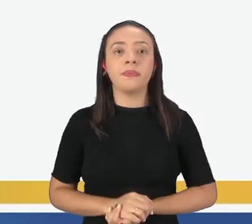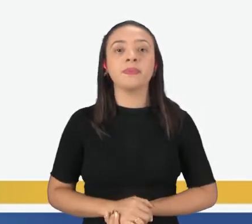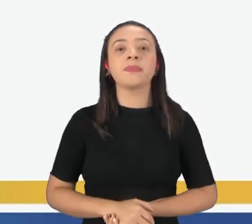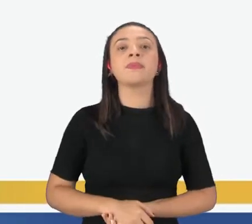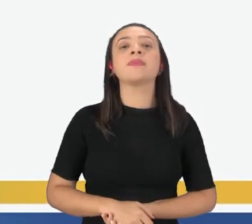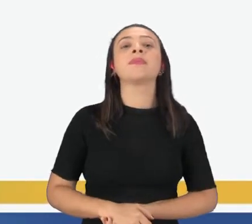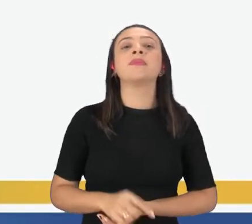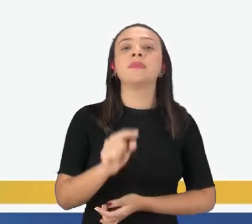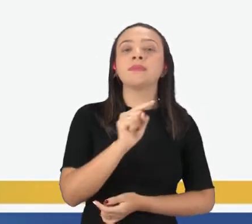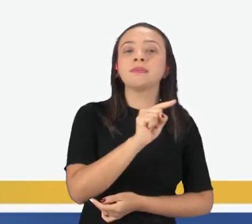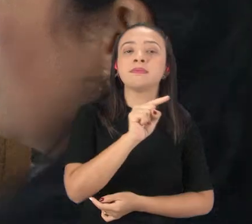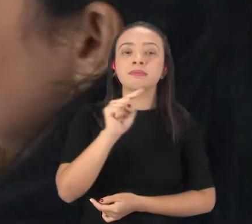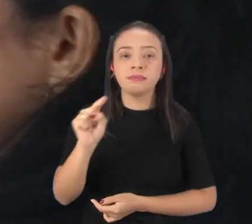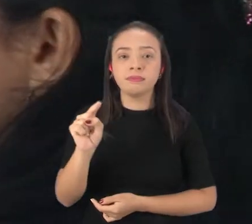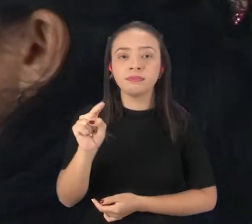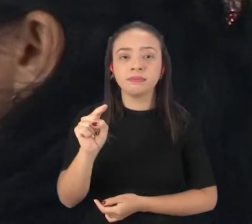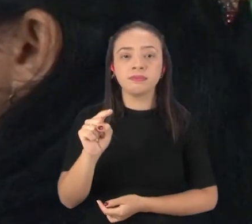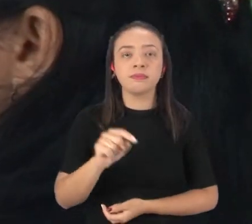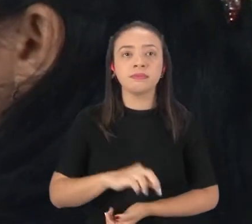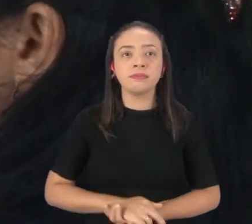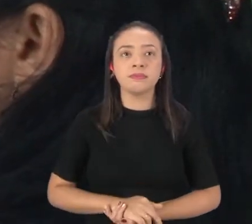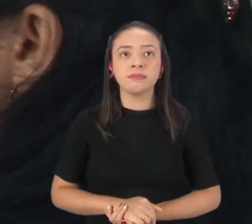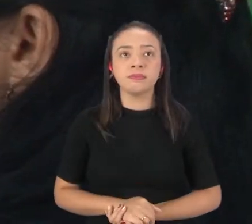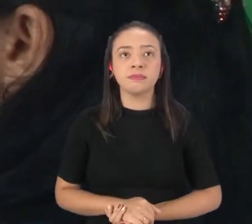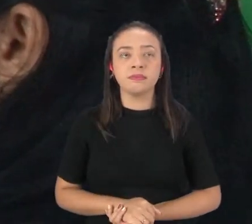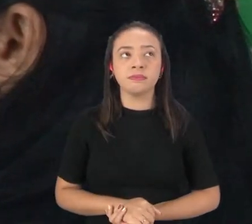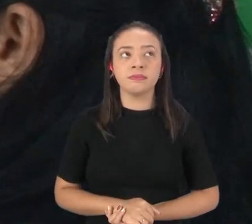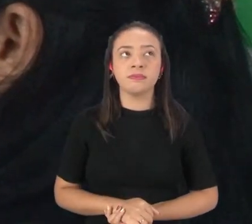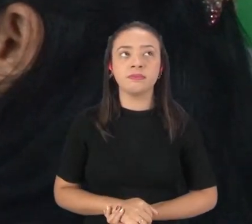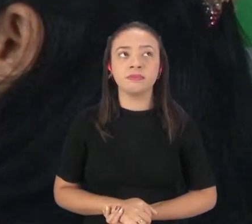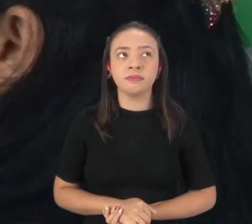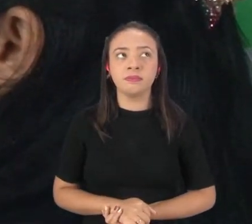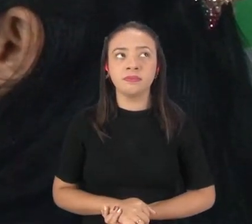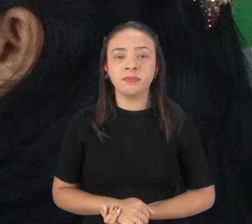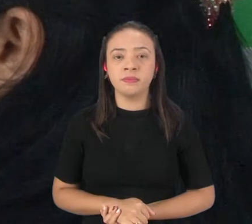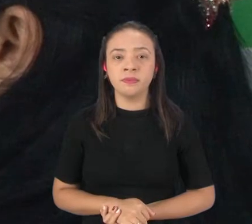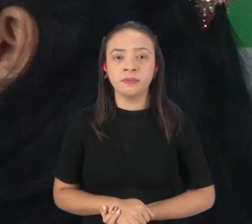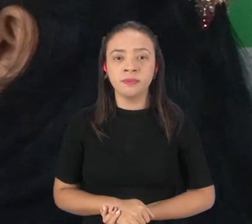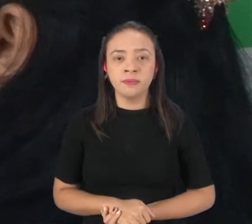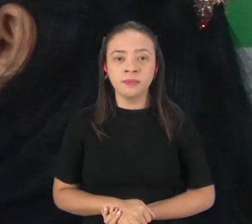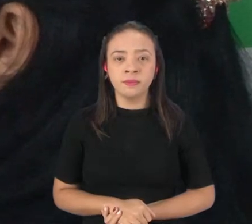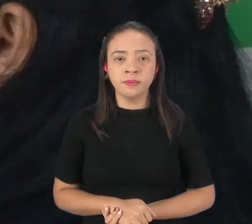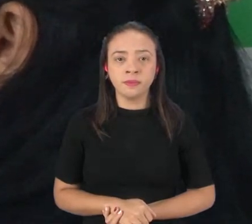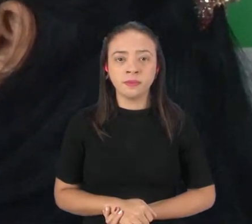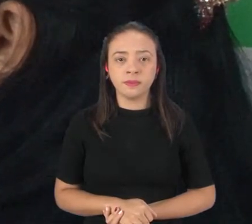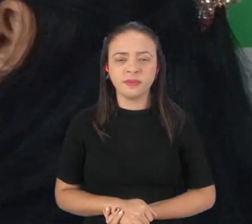o travessão. Olha o sinal apresentado aí para nós.